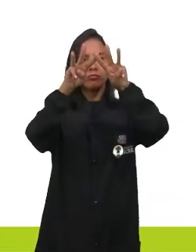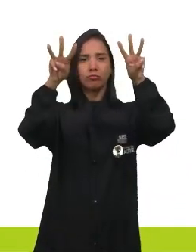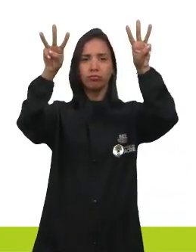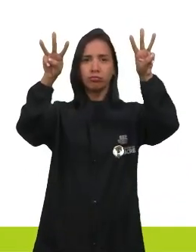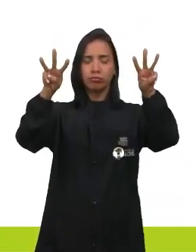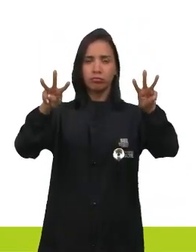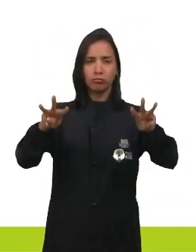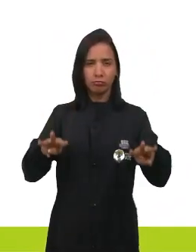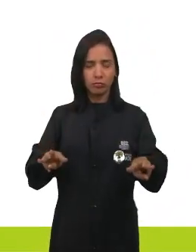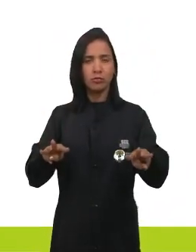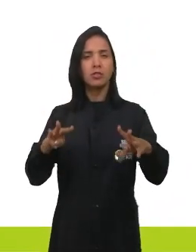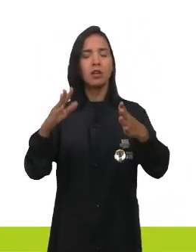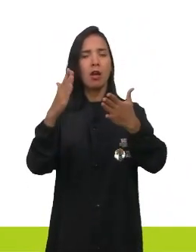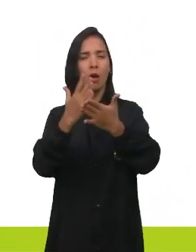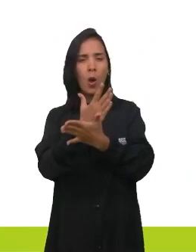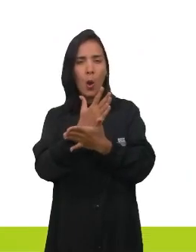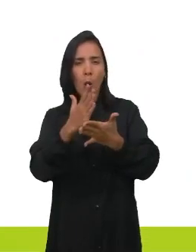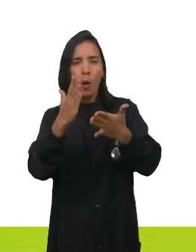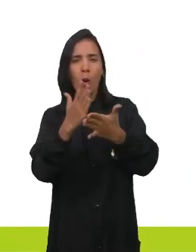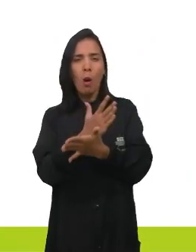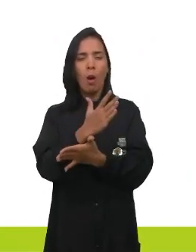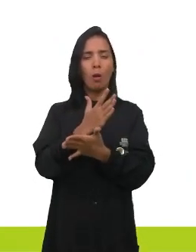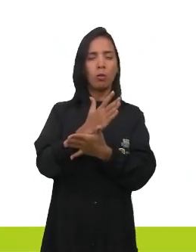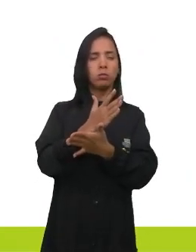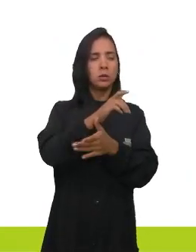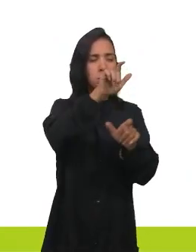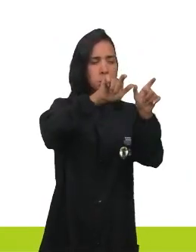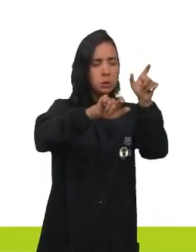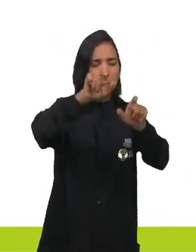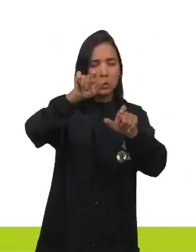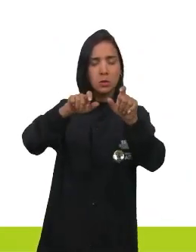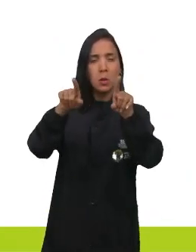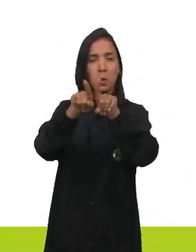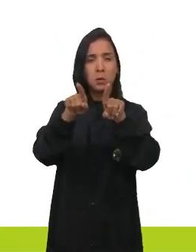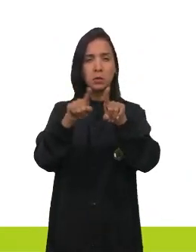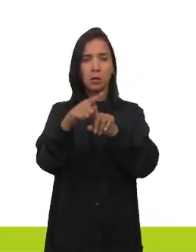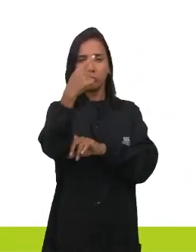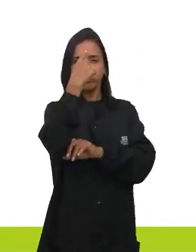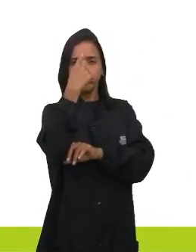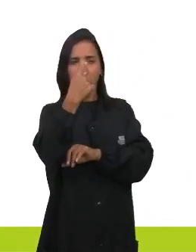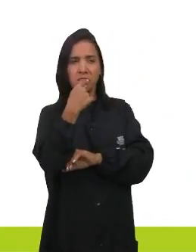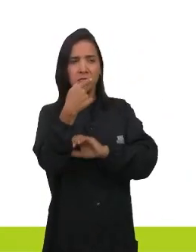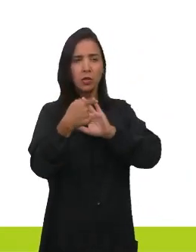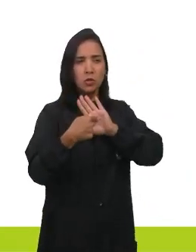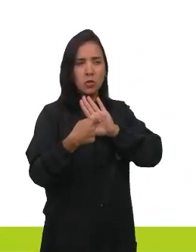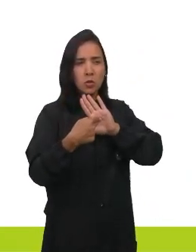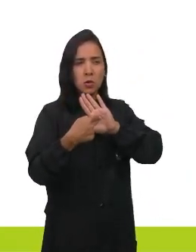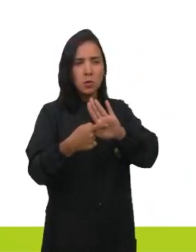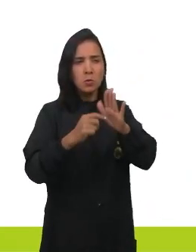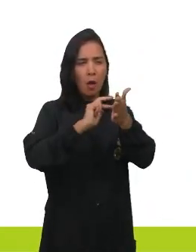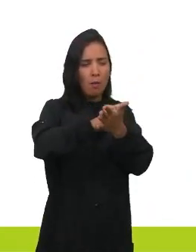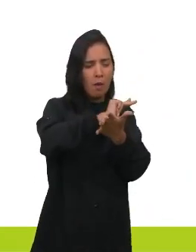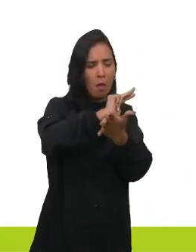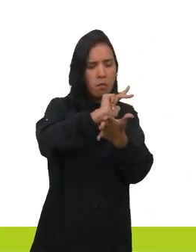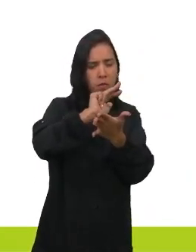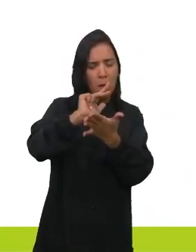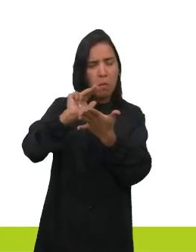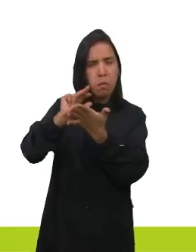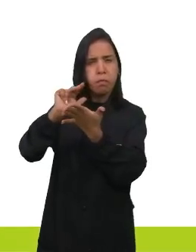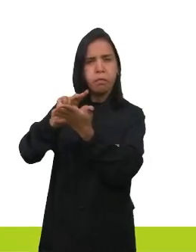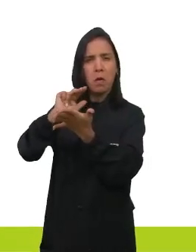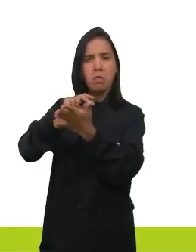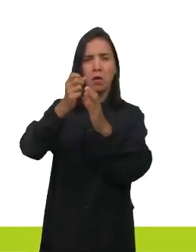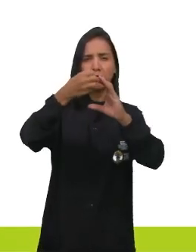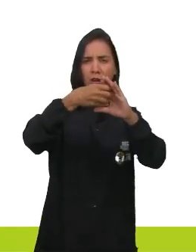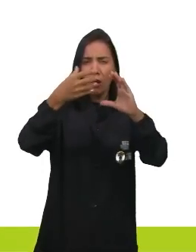troncos, dos viramundos e dos bacalhaus. E terão notícias dos trágicos horrores de